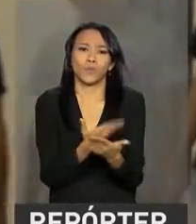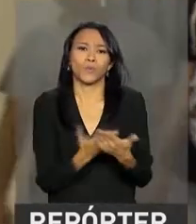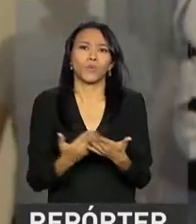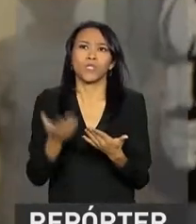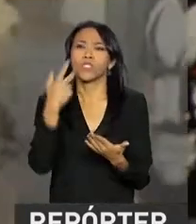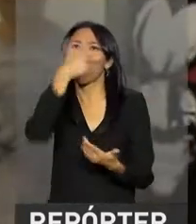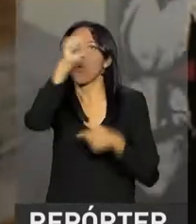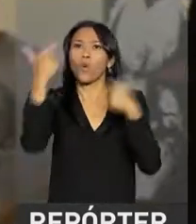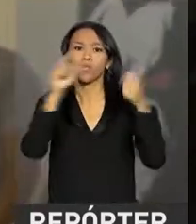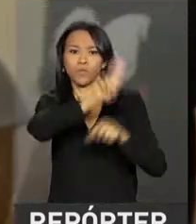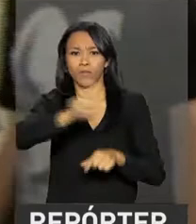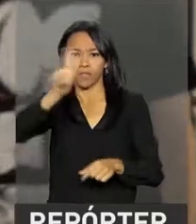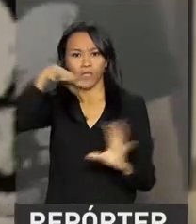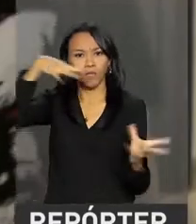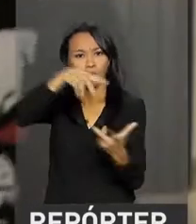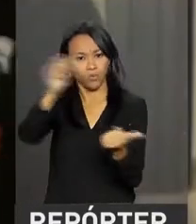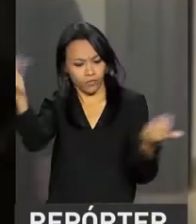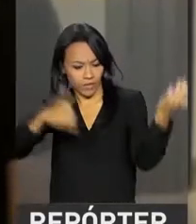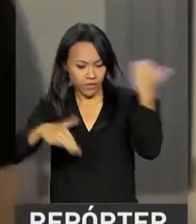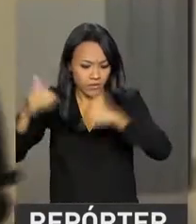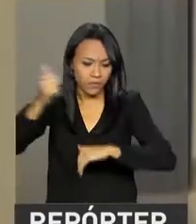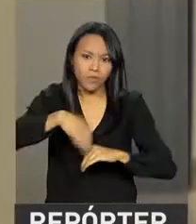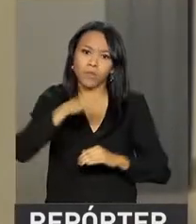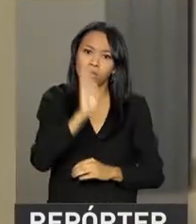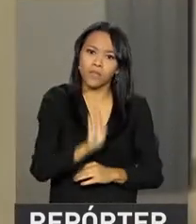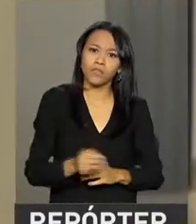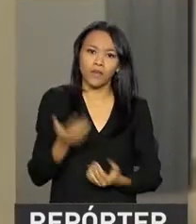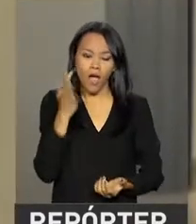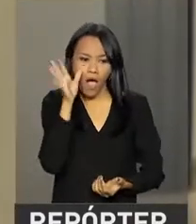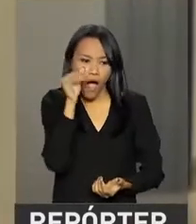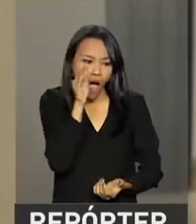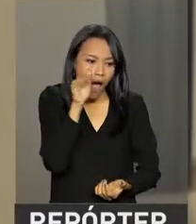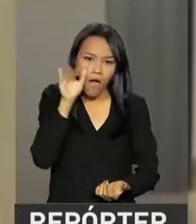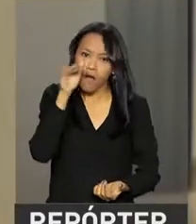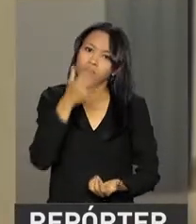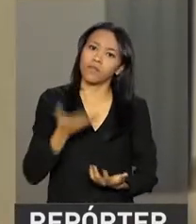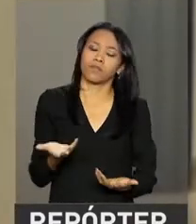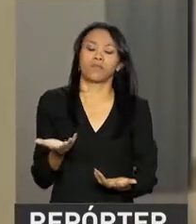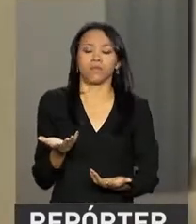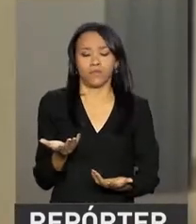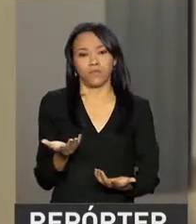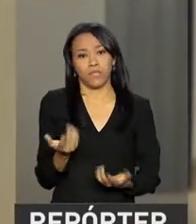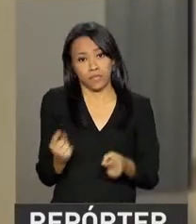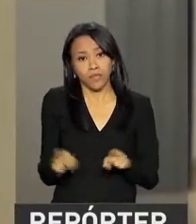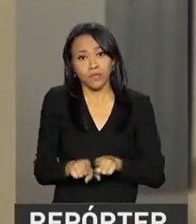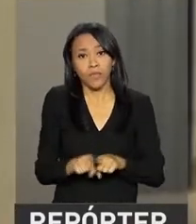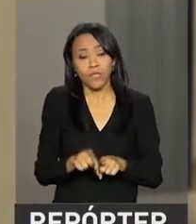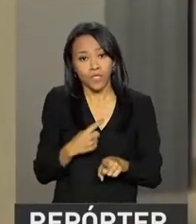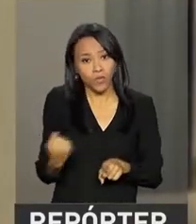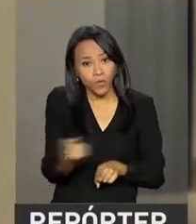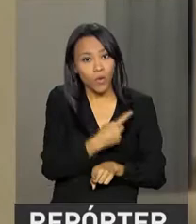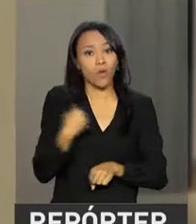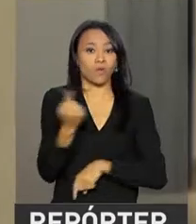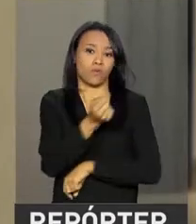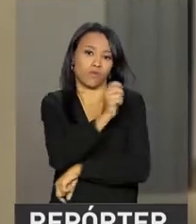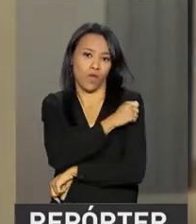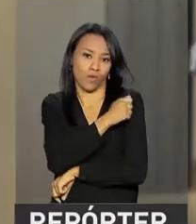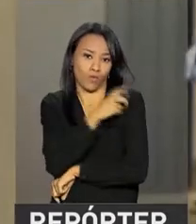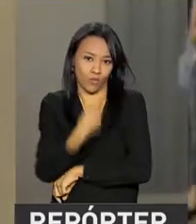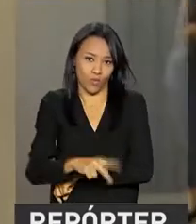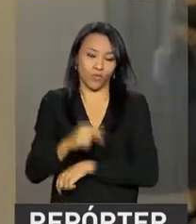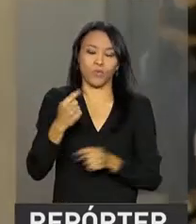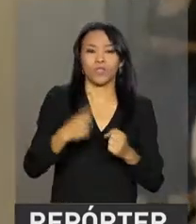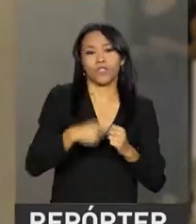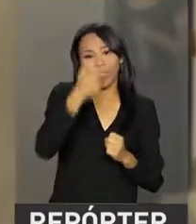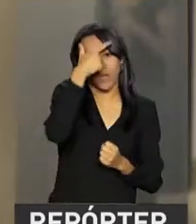universidades para as nossas universidades brasileiras assim como a permitir que nossos alunos de graduação de pós